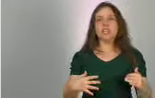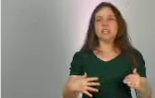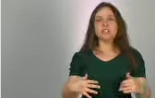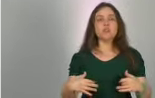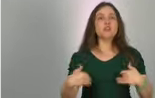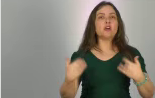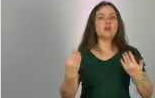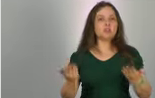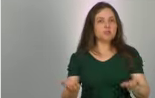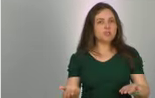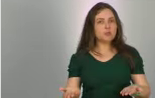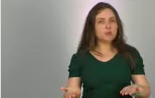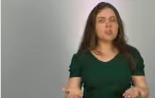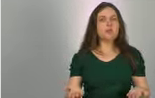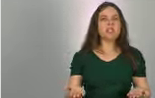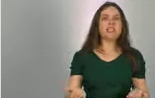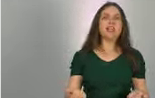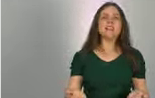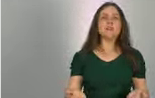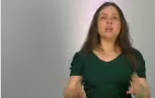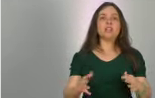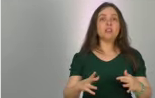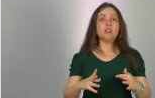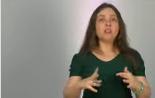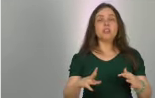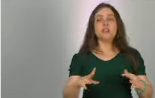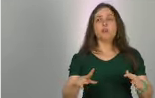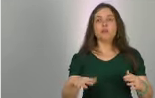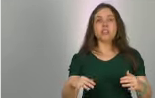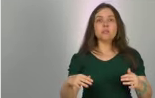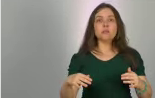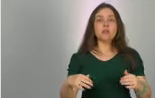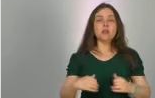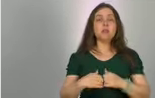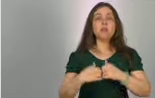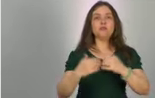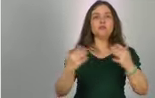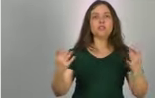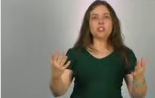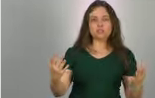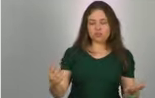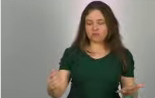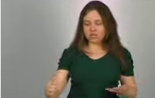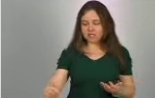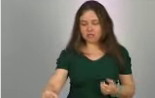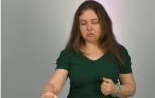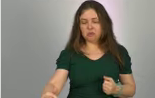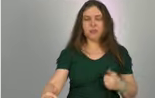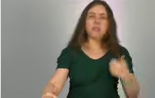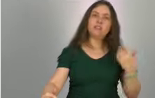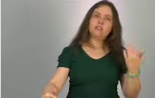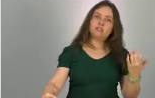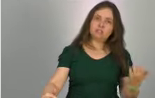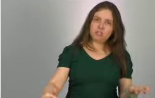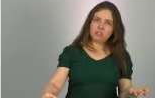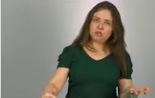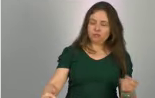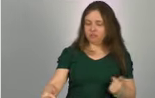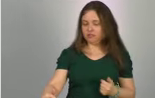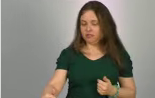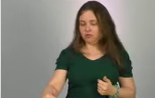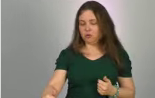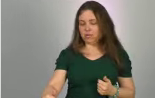que então as suas obras fossem disponibilizadas para quem tão houvesse uma maior amplitude dessa divulgação